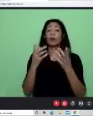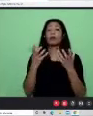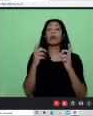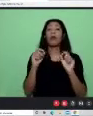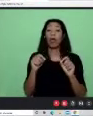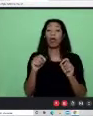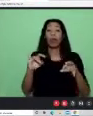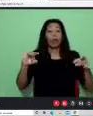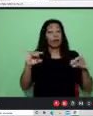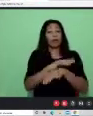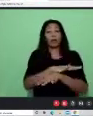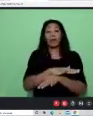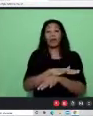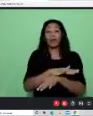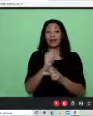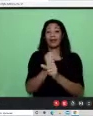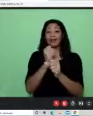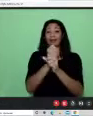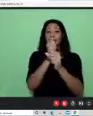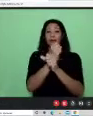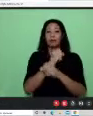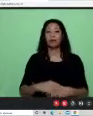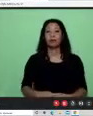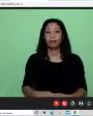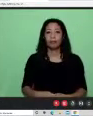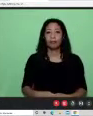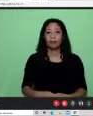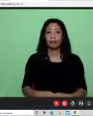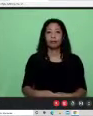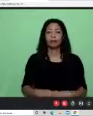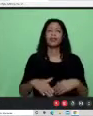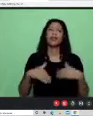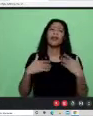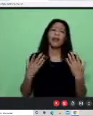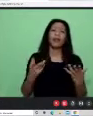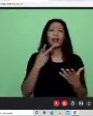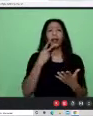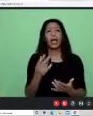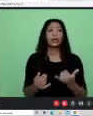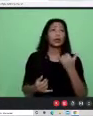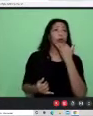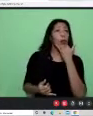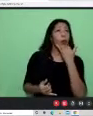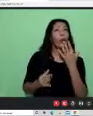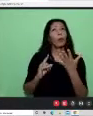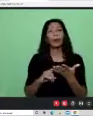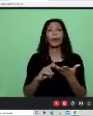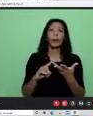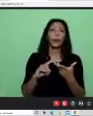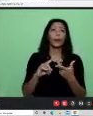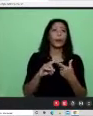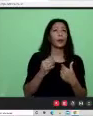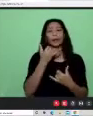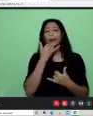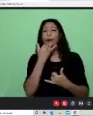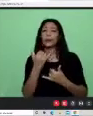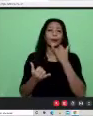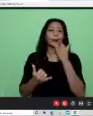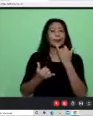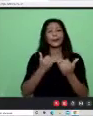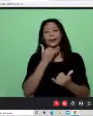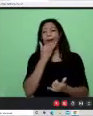Aí, que desculpa, a gente está cansado, sabe, vereador Maicon Borges, de tantas desculpas. É